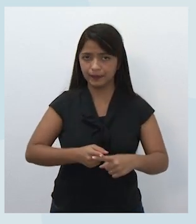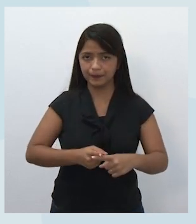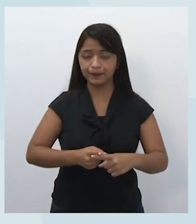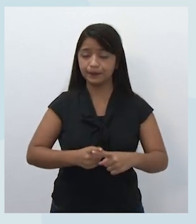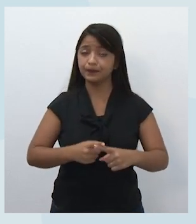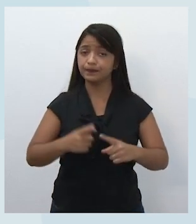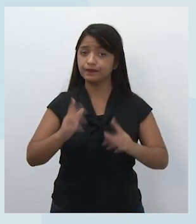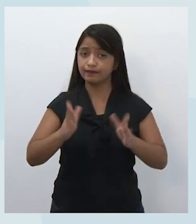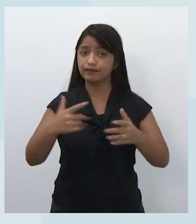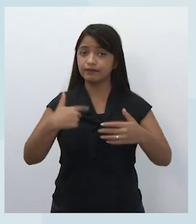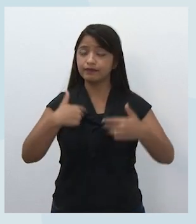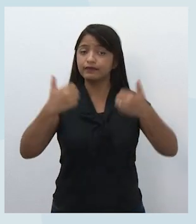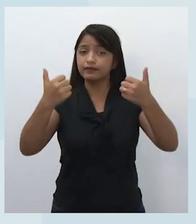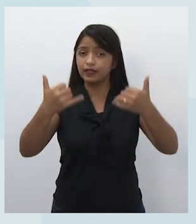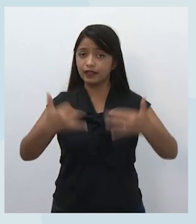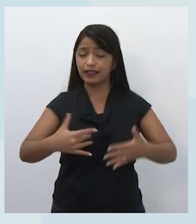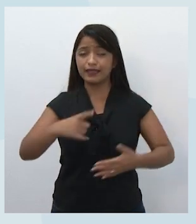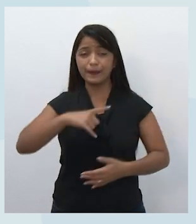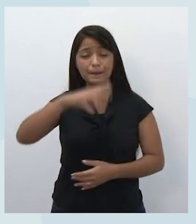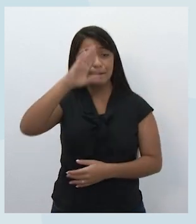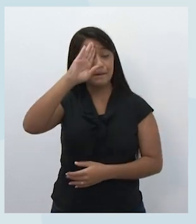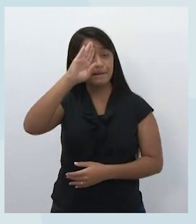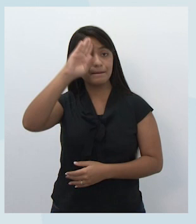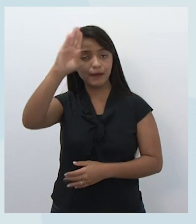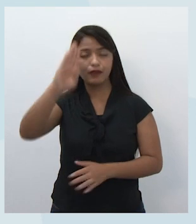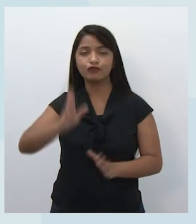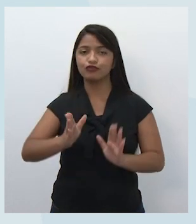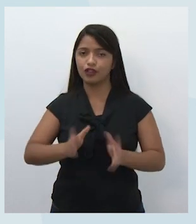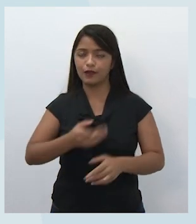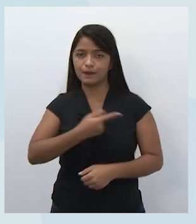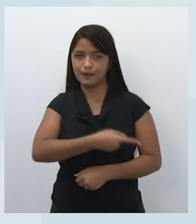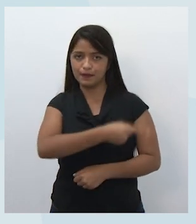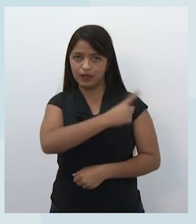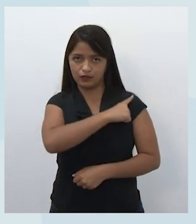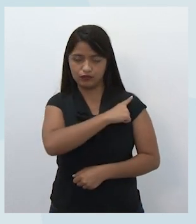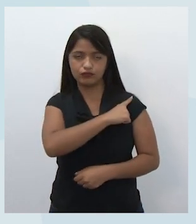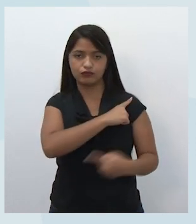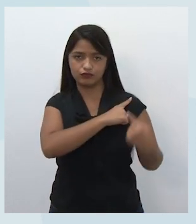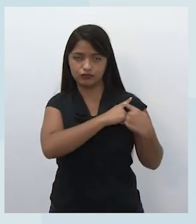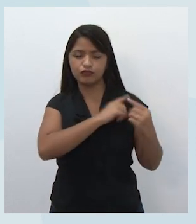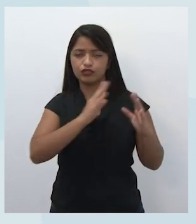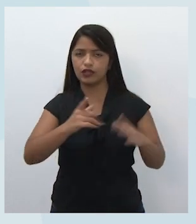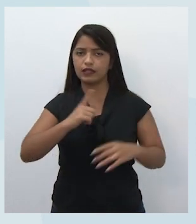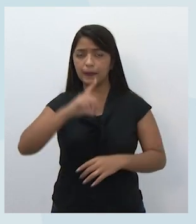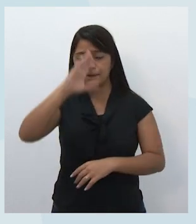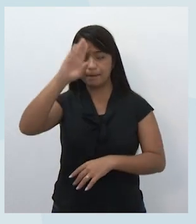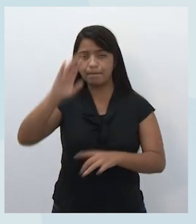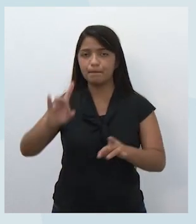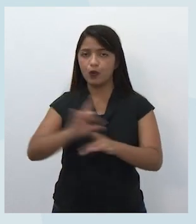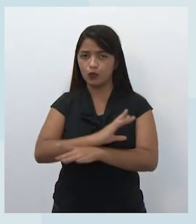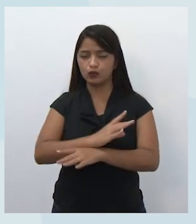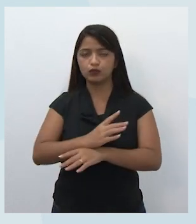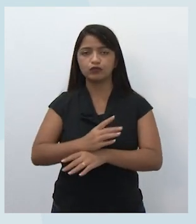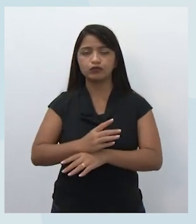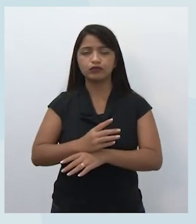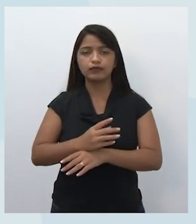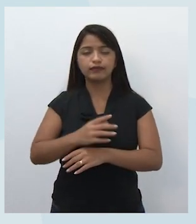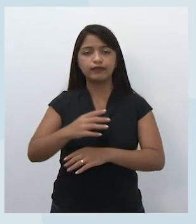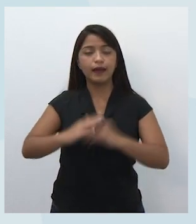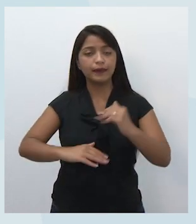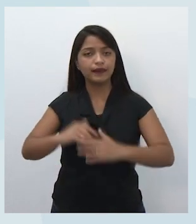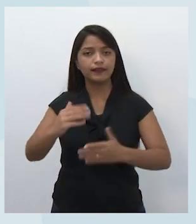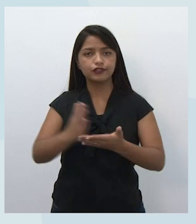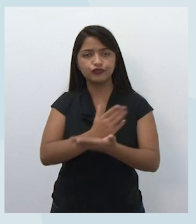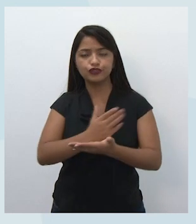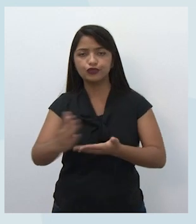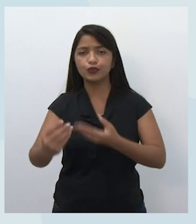nós já temos, né, a matriz para a primeira série do ensino médio, onde nós poderemos discutir como foi feita a divisão das habilidades.